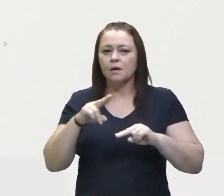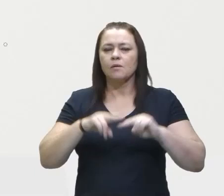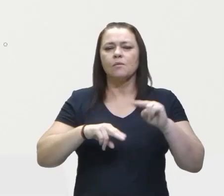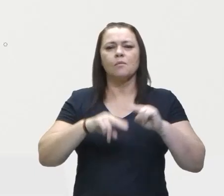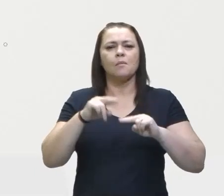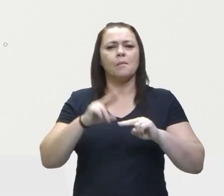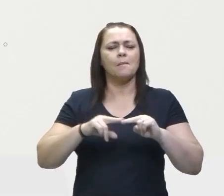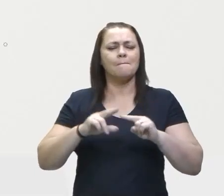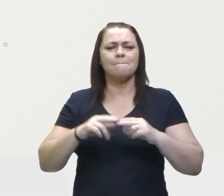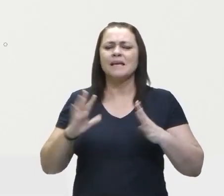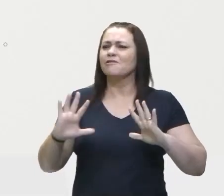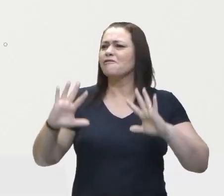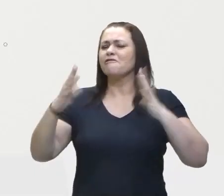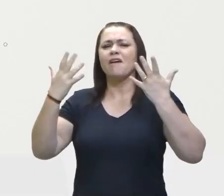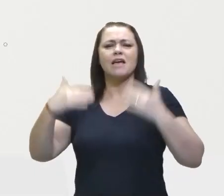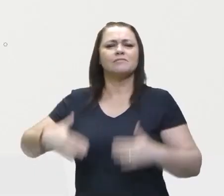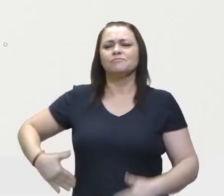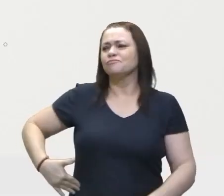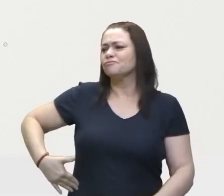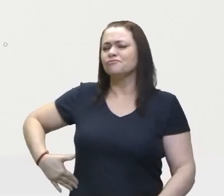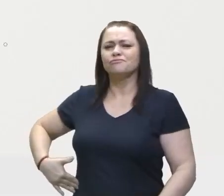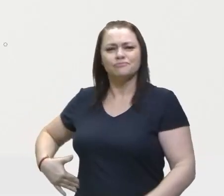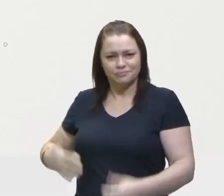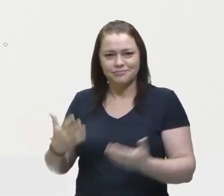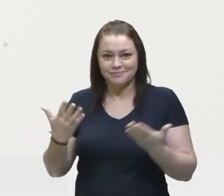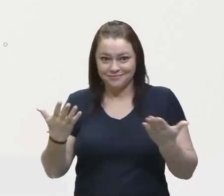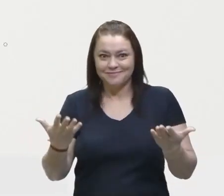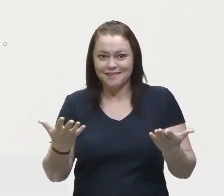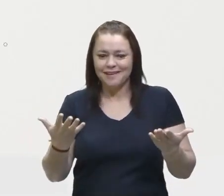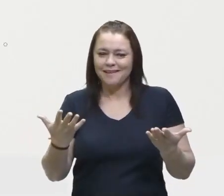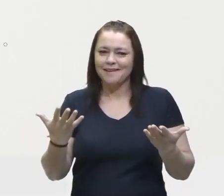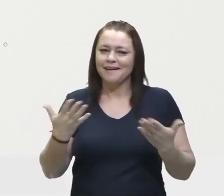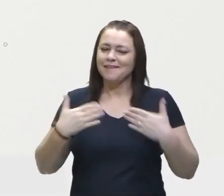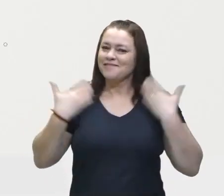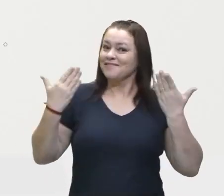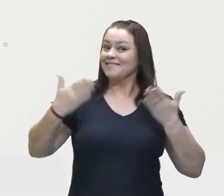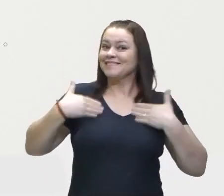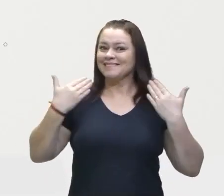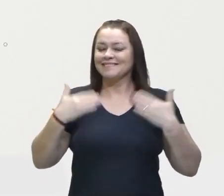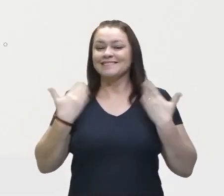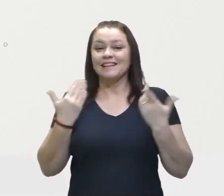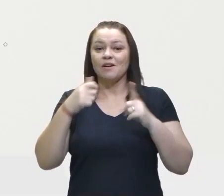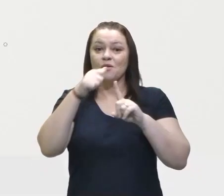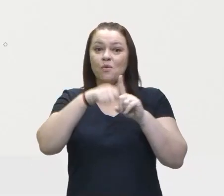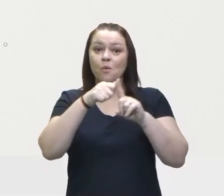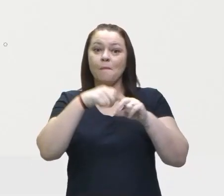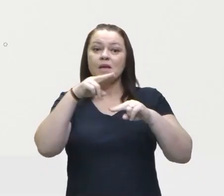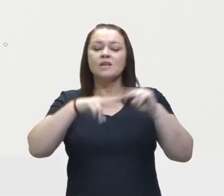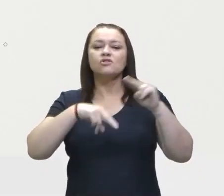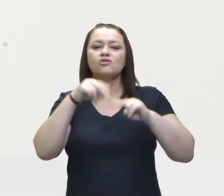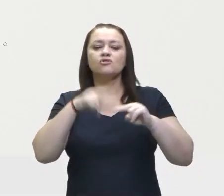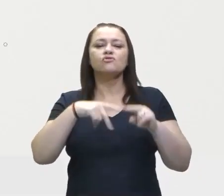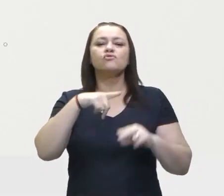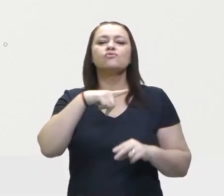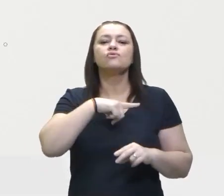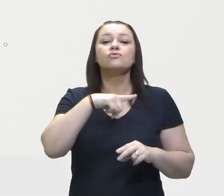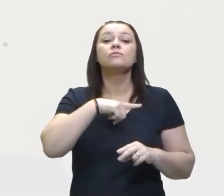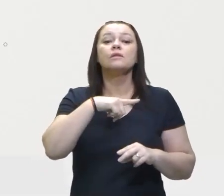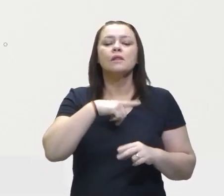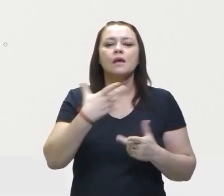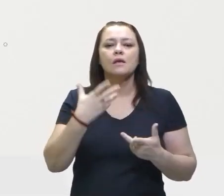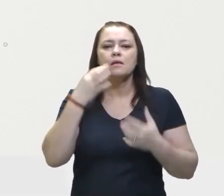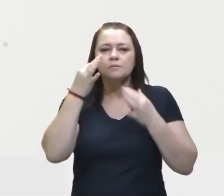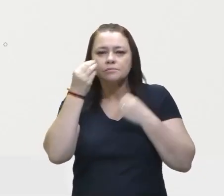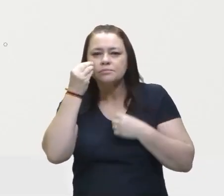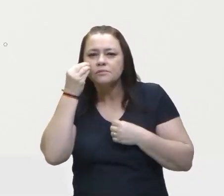mês animado, né? Festa junina e tudo mais. Mas vamos lá. O mês de junho tem,